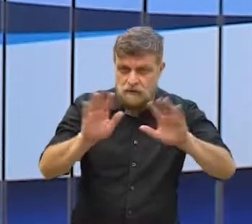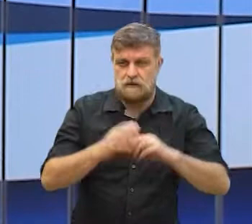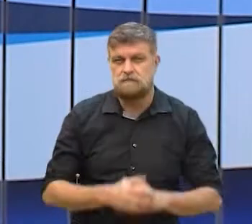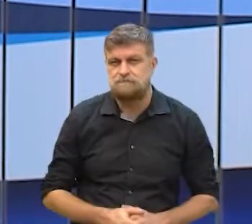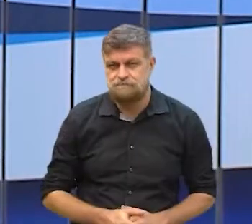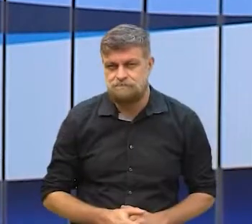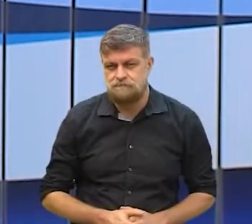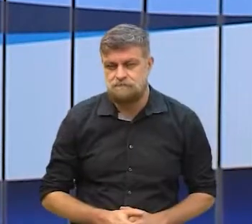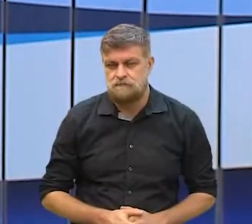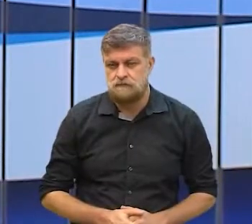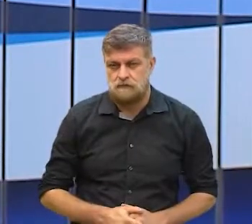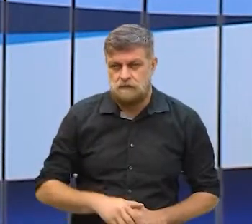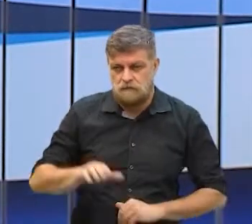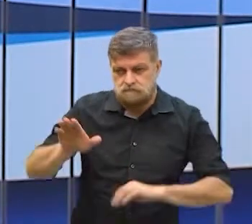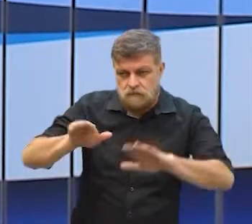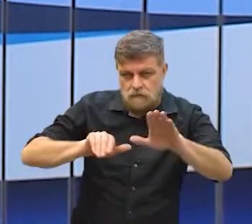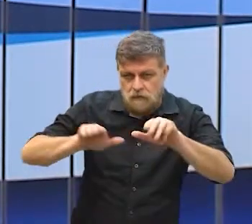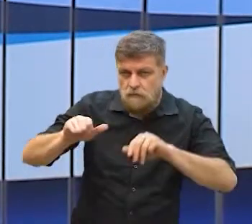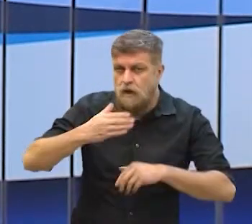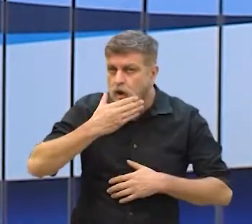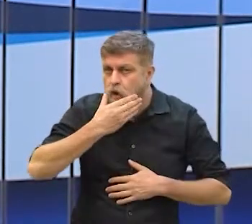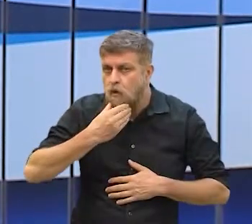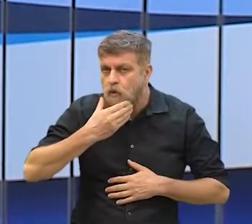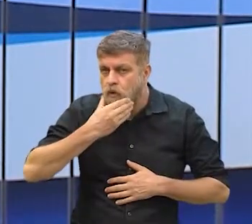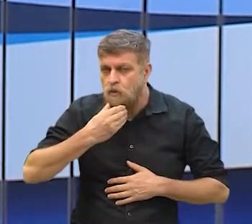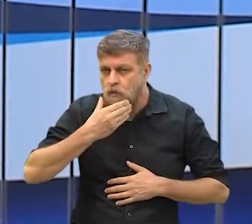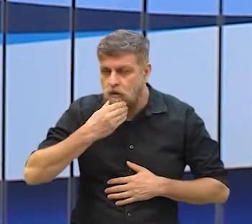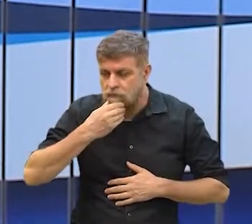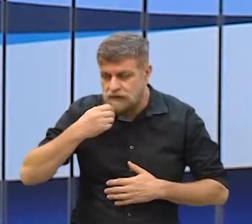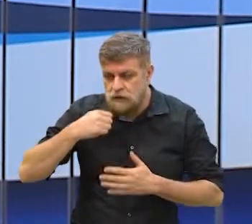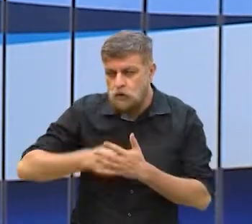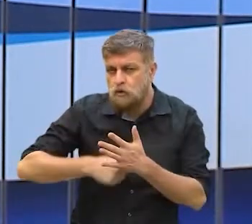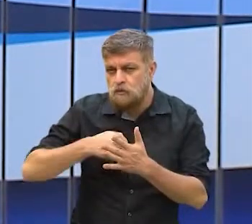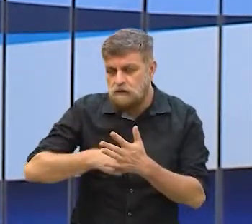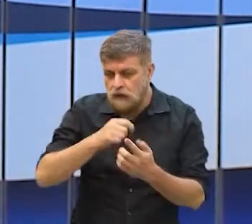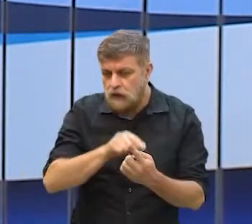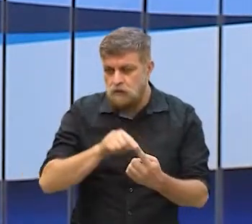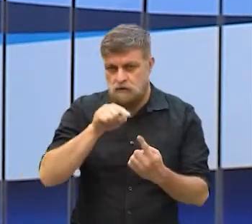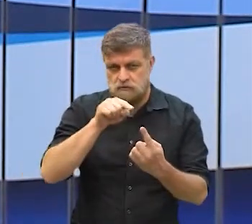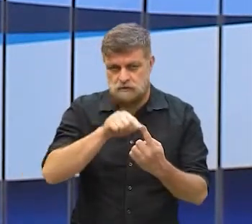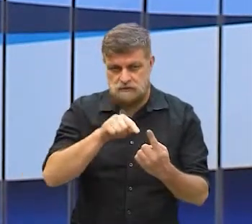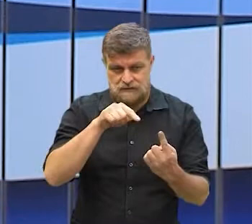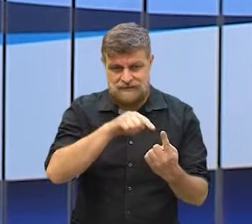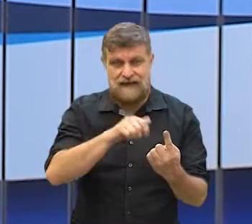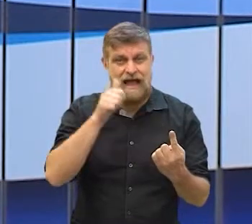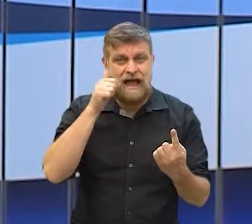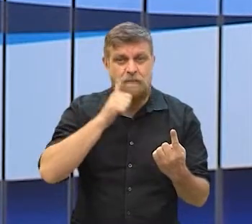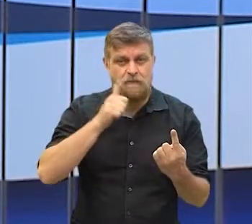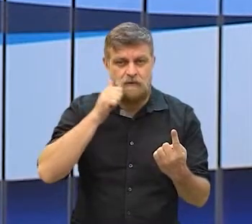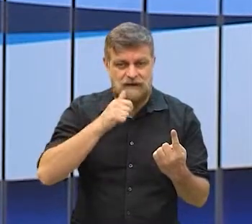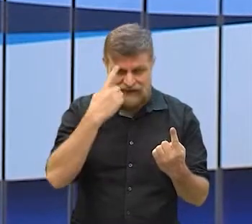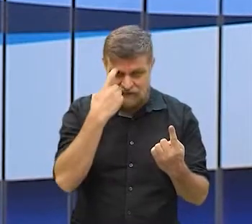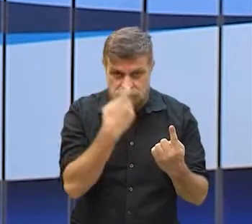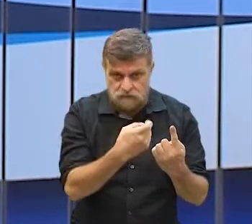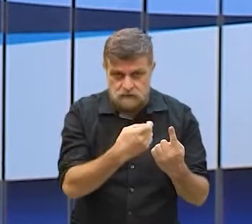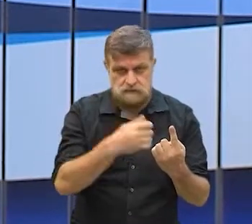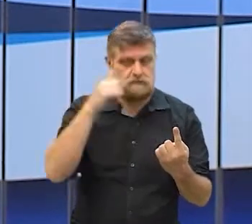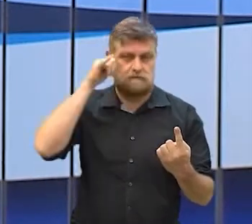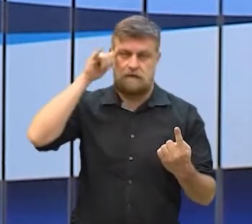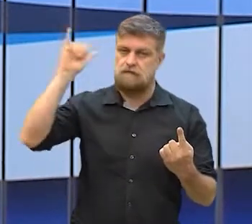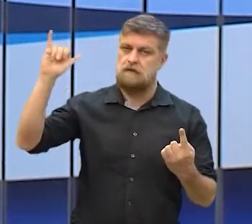Olá! Envolver cada vez mais os homens na luta para a erradicação da violência contra a